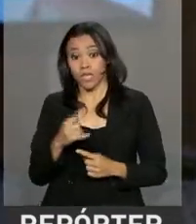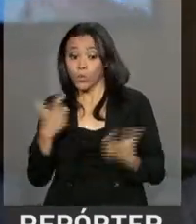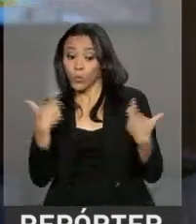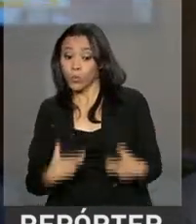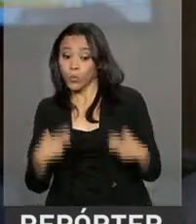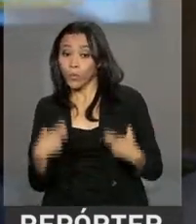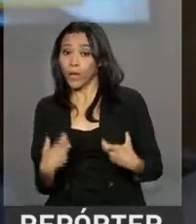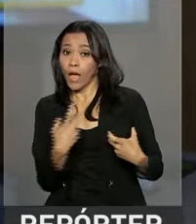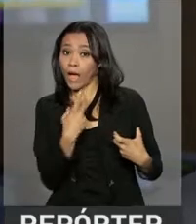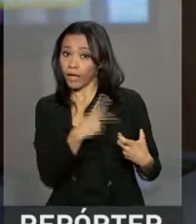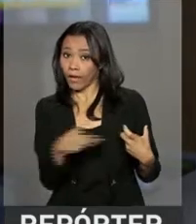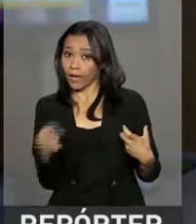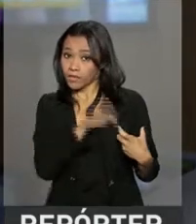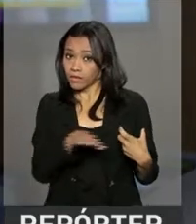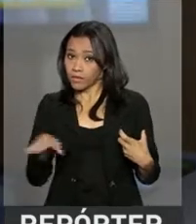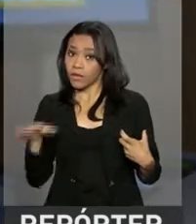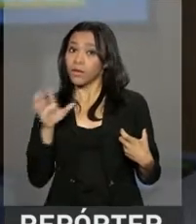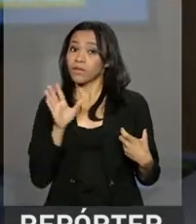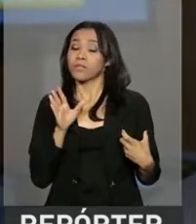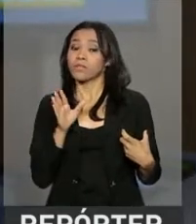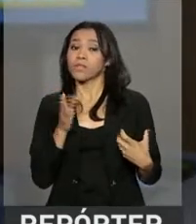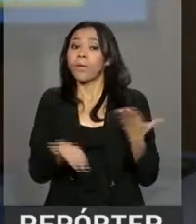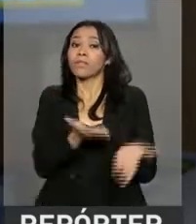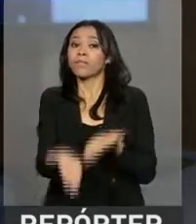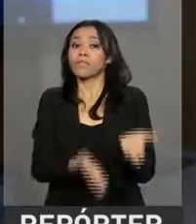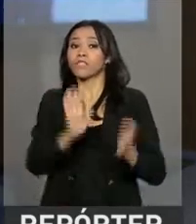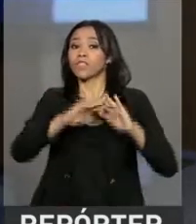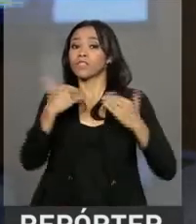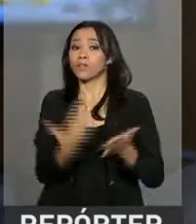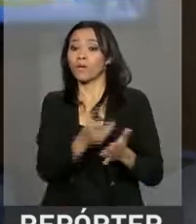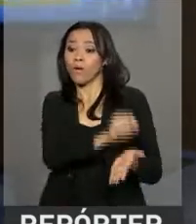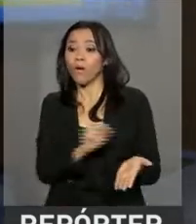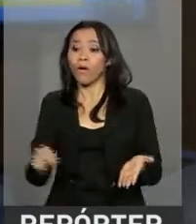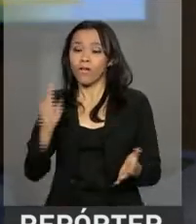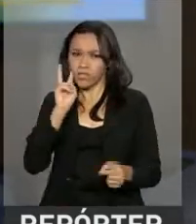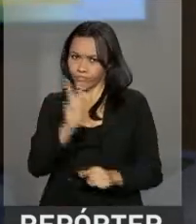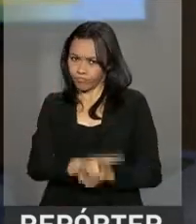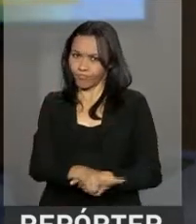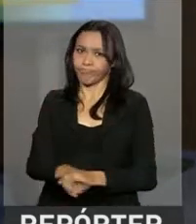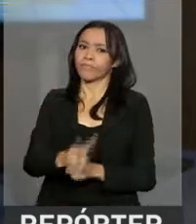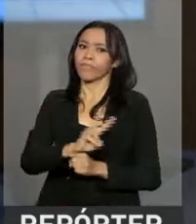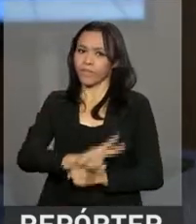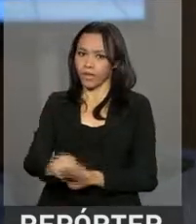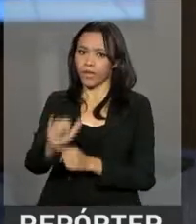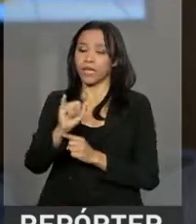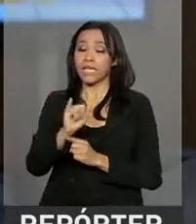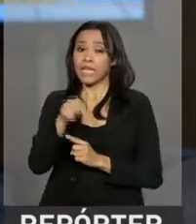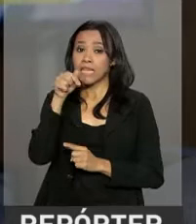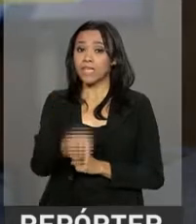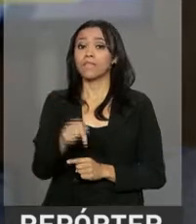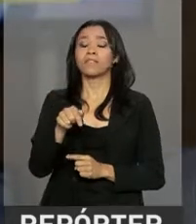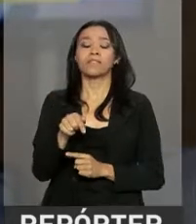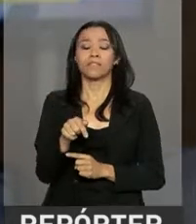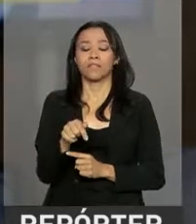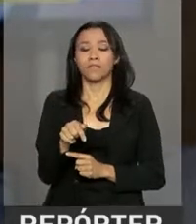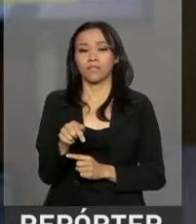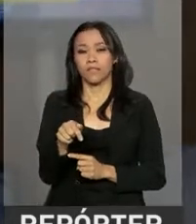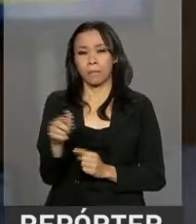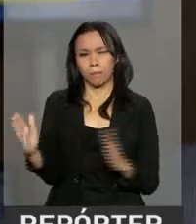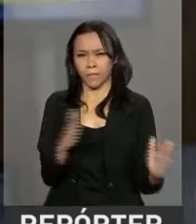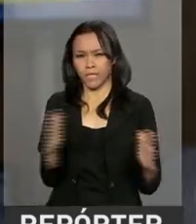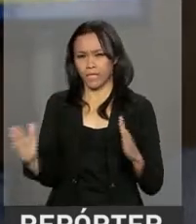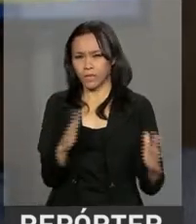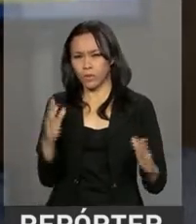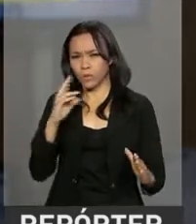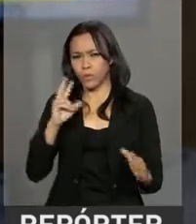ambiente que elas são atendidas em creches né E essas crianças tendo esse período Com